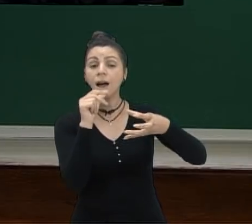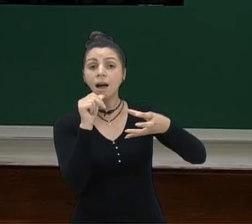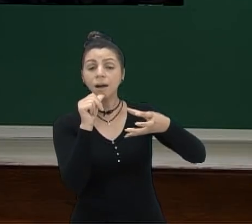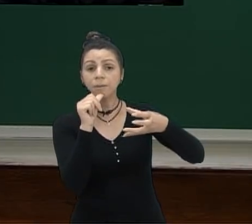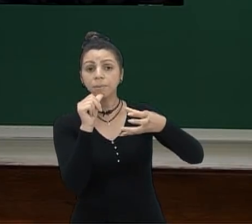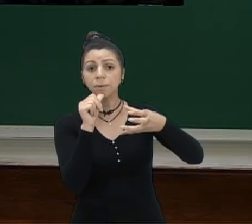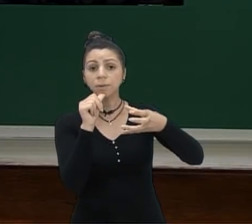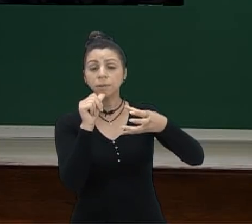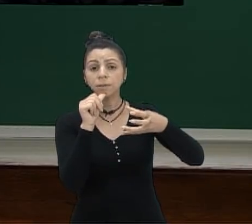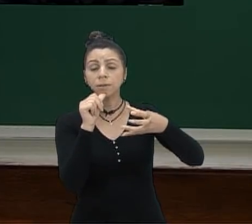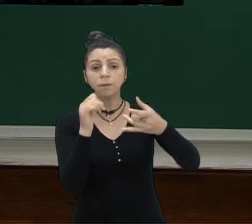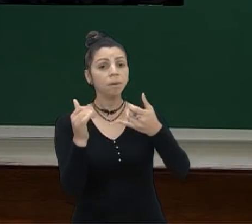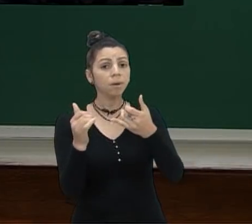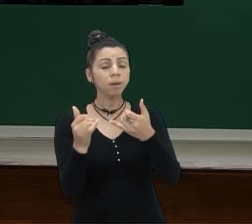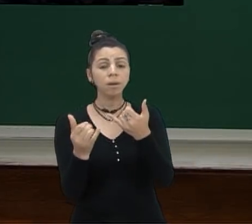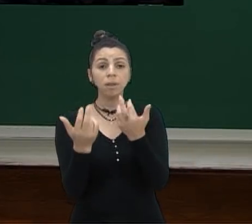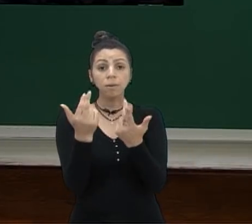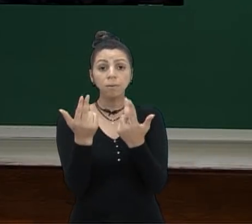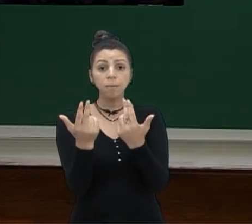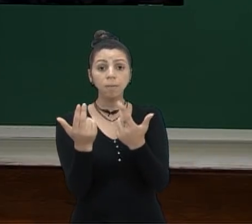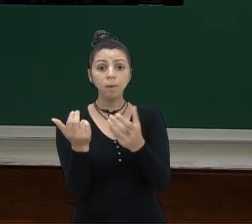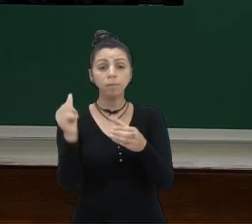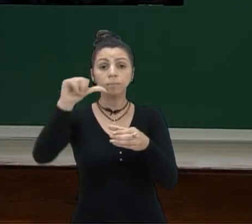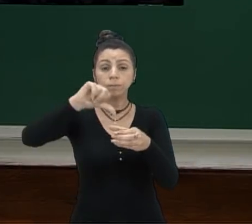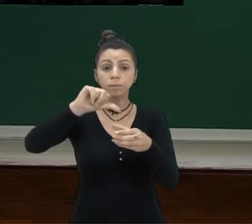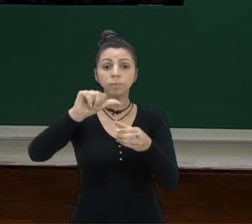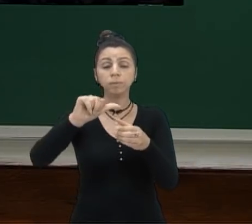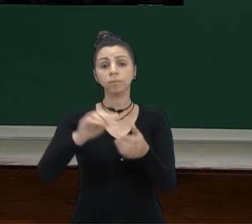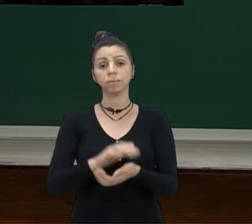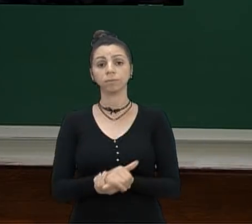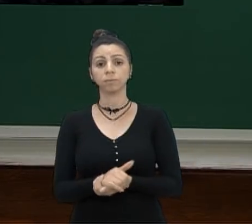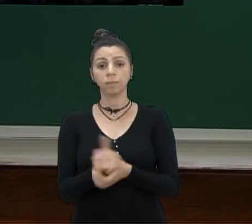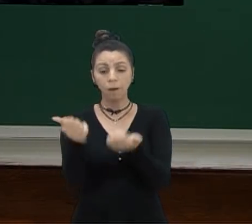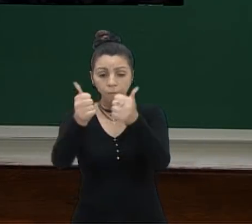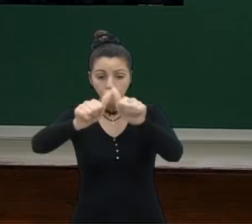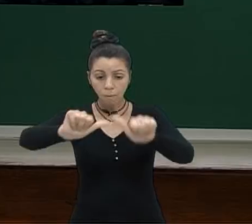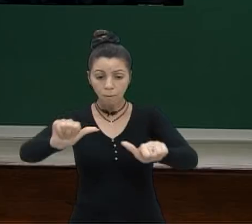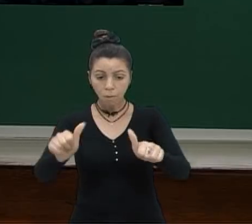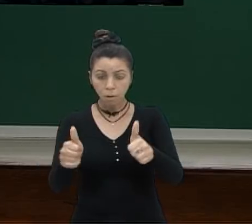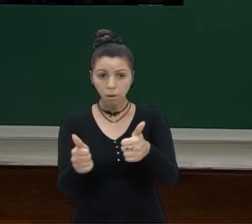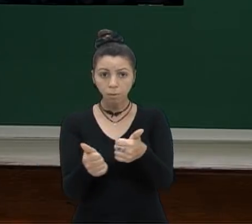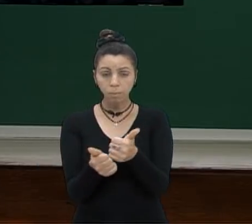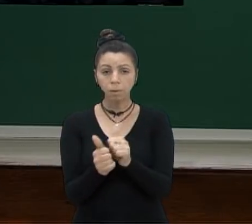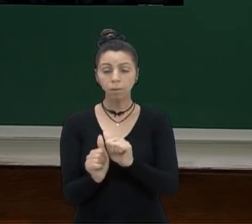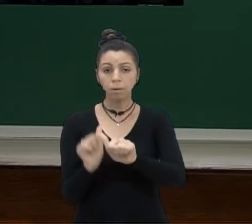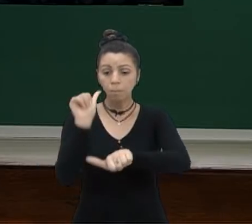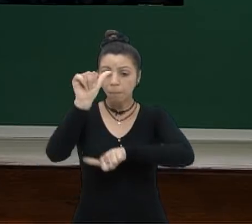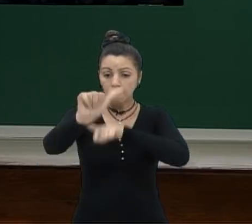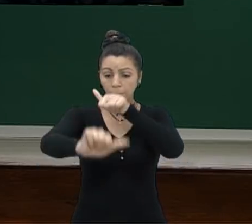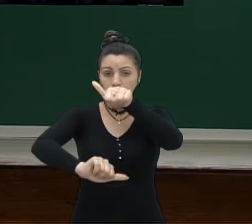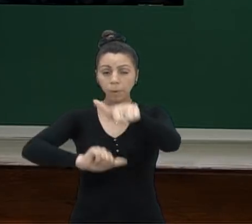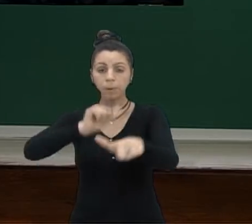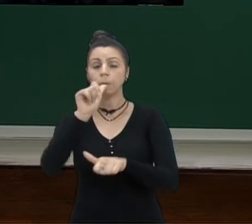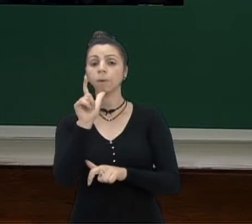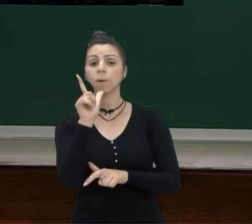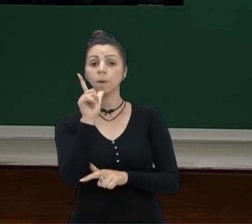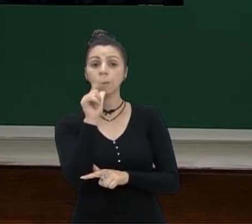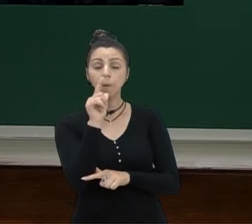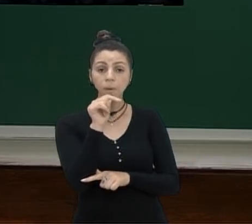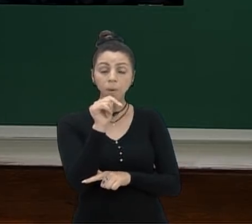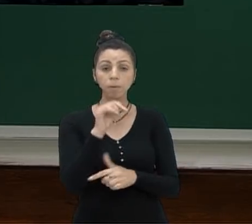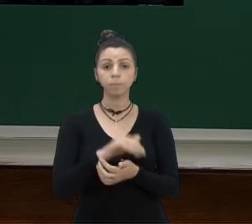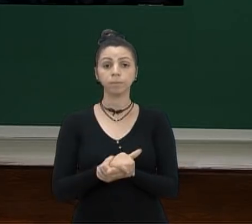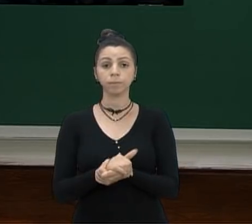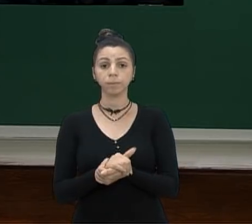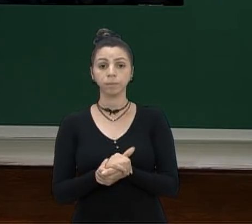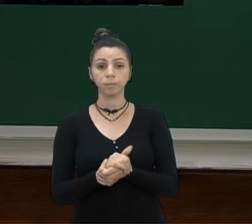é variável, a palavra variável é de mudar. O formato do líquido vai ser o mesmo